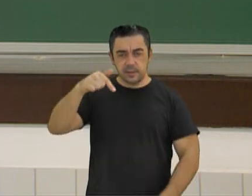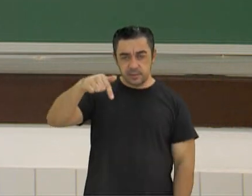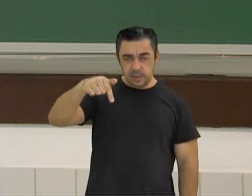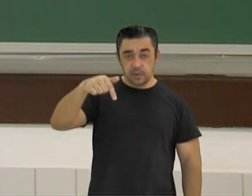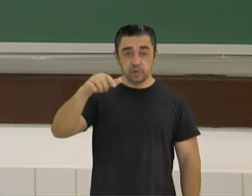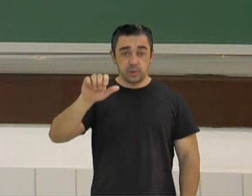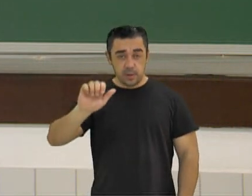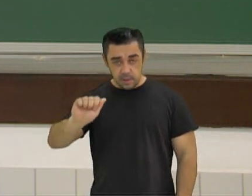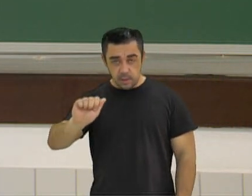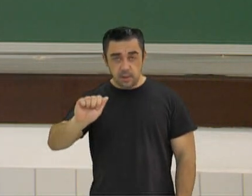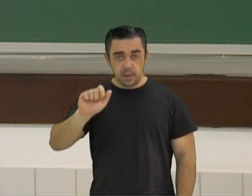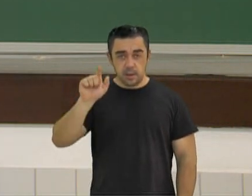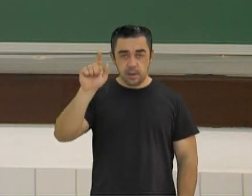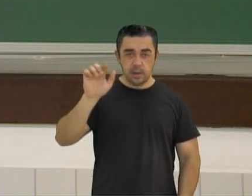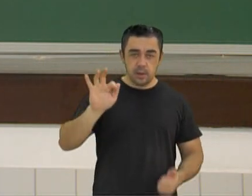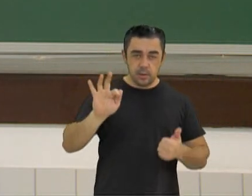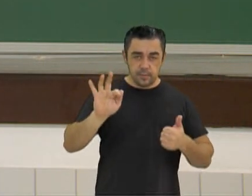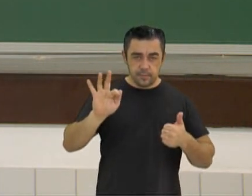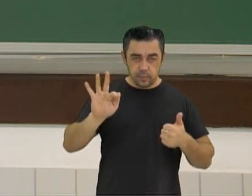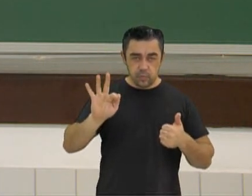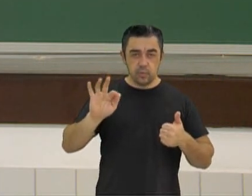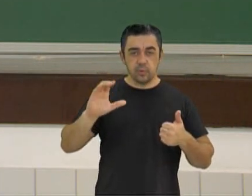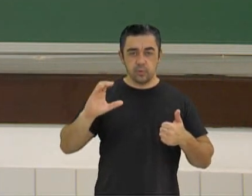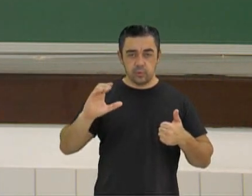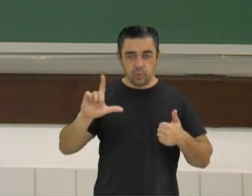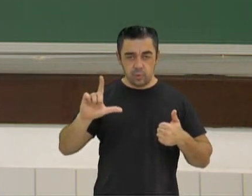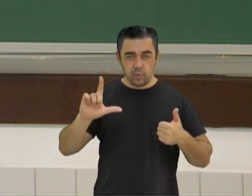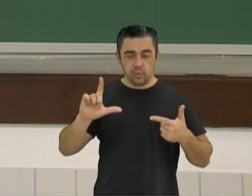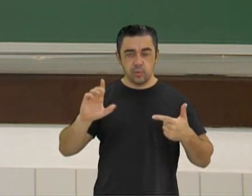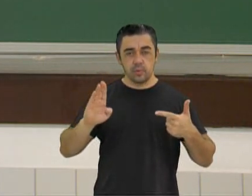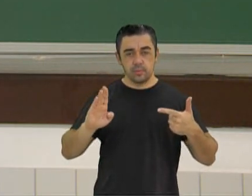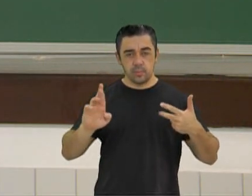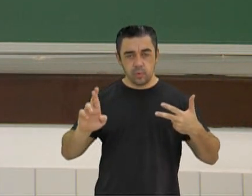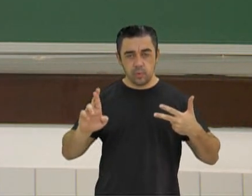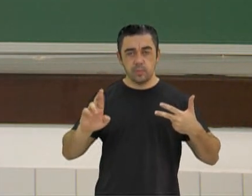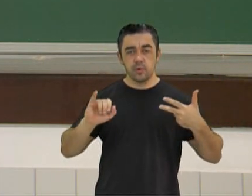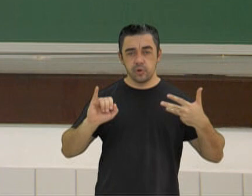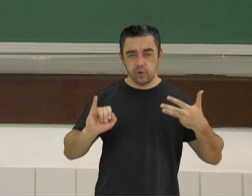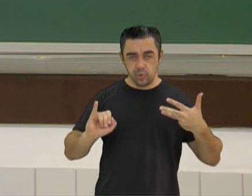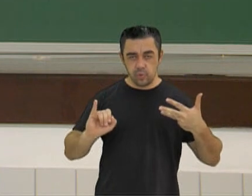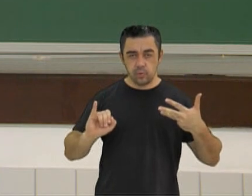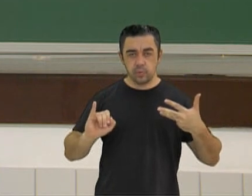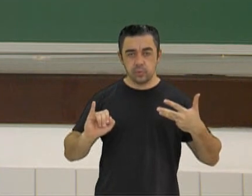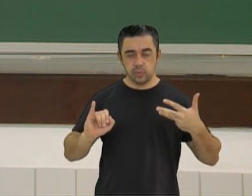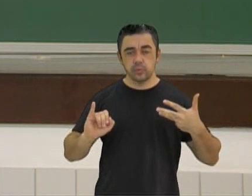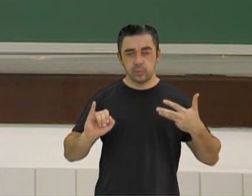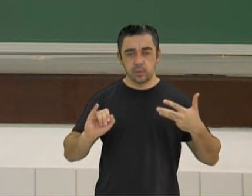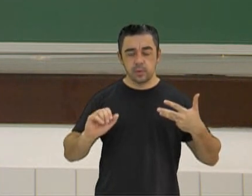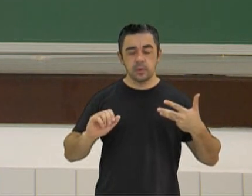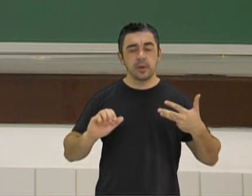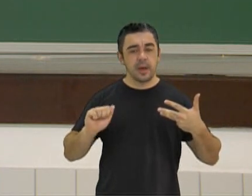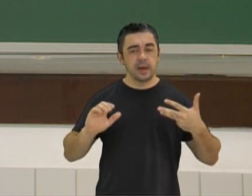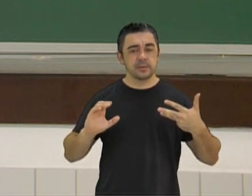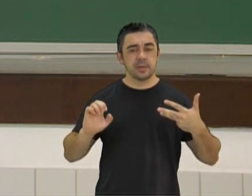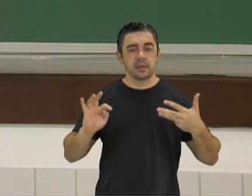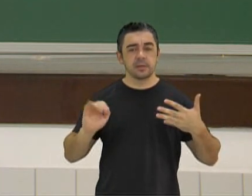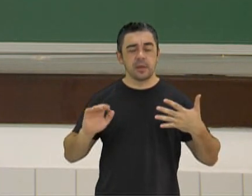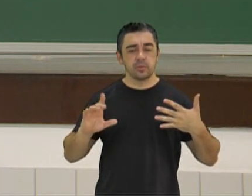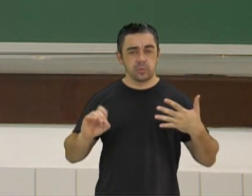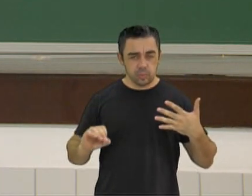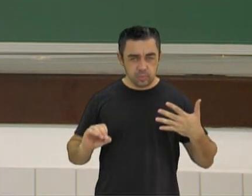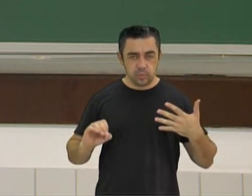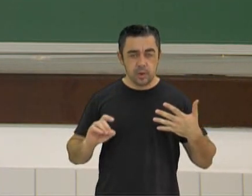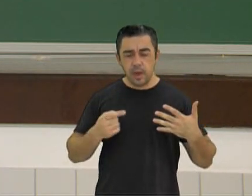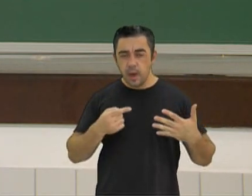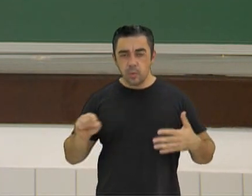7A, certo? Flúor, cloro, bromo, iodo, astato, né? É a penúltima família da